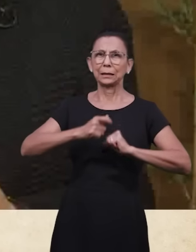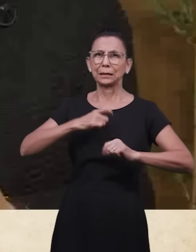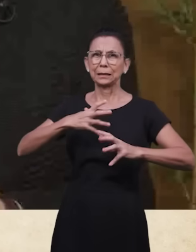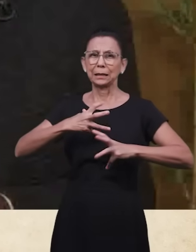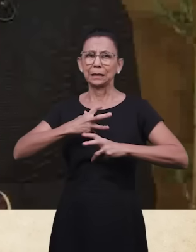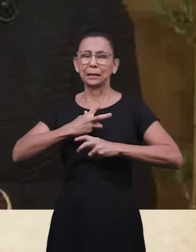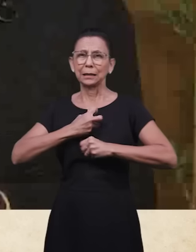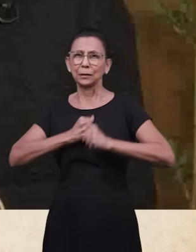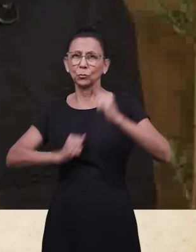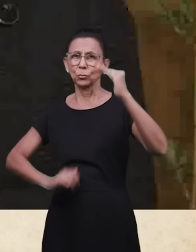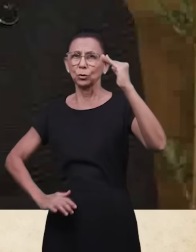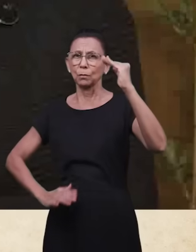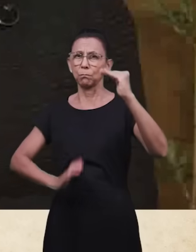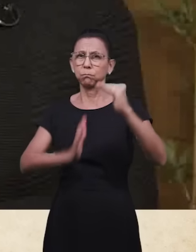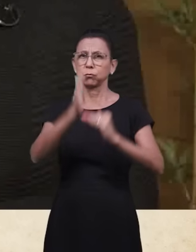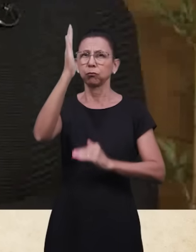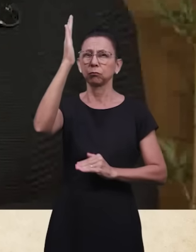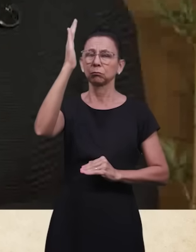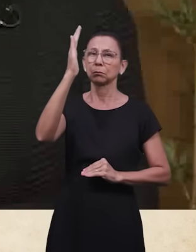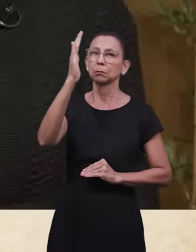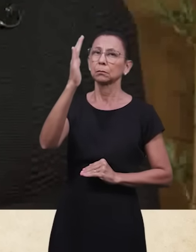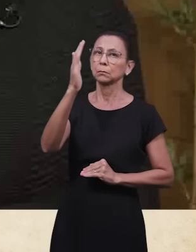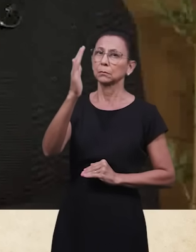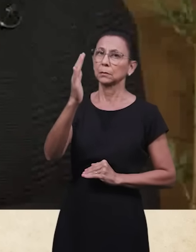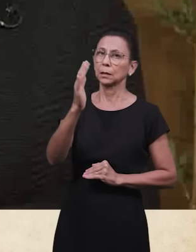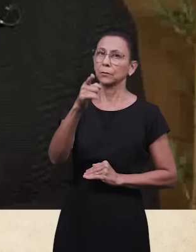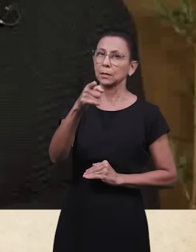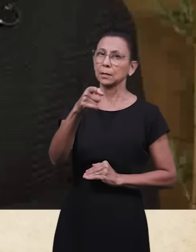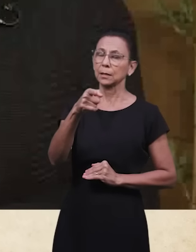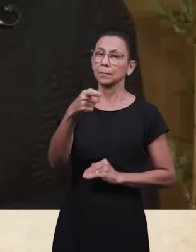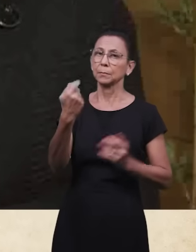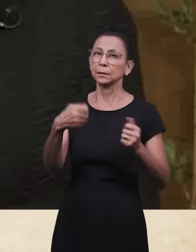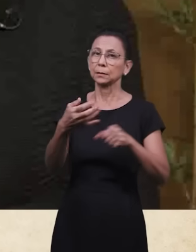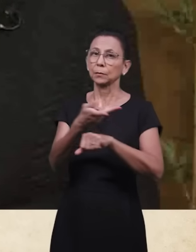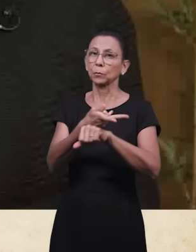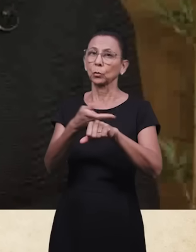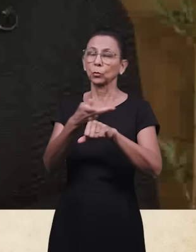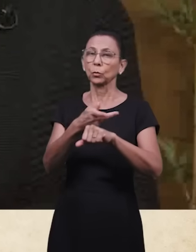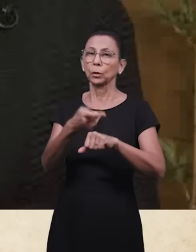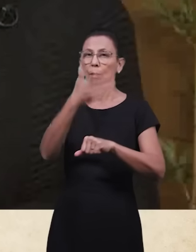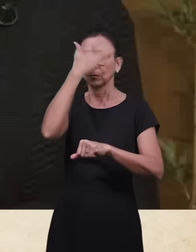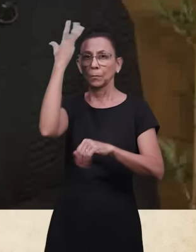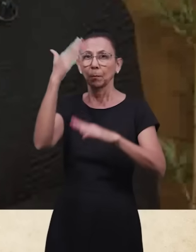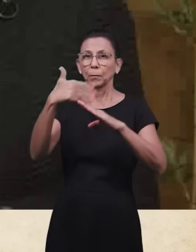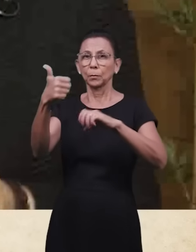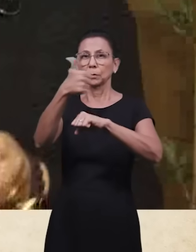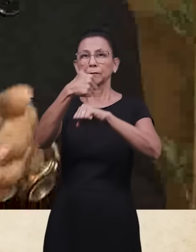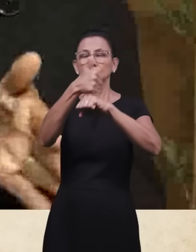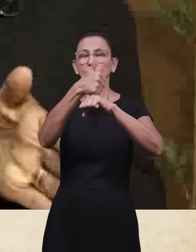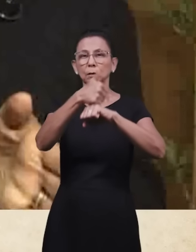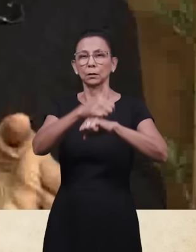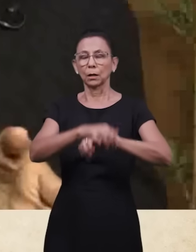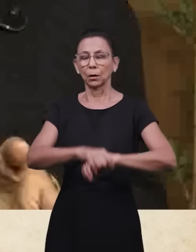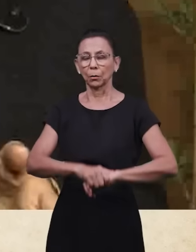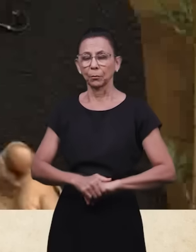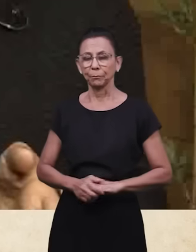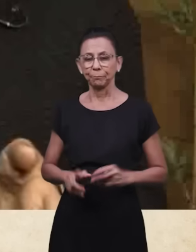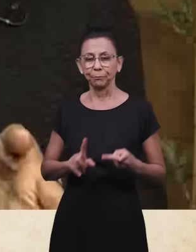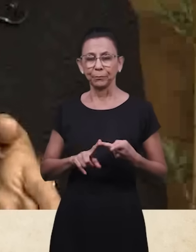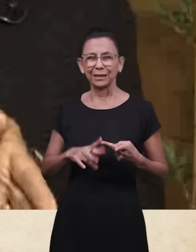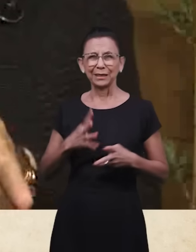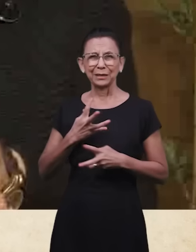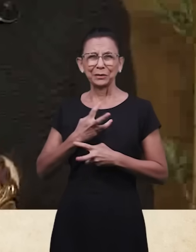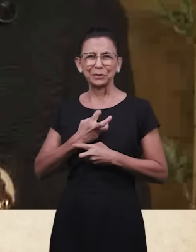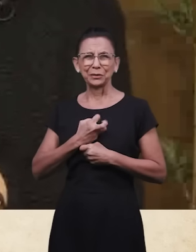desproporcional, ela precisa de ter uma abordagem profissional. A